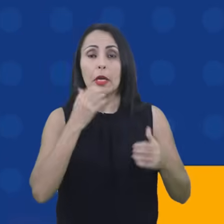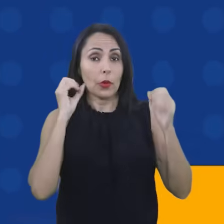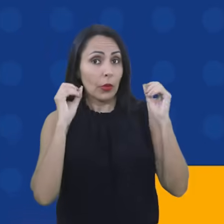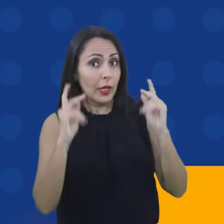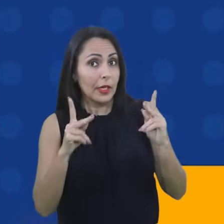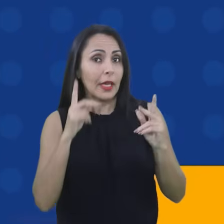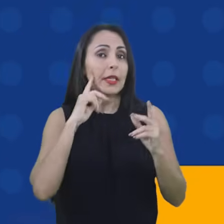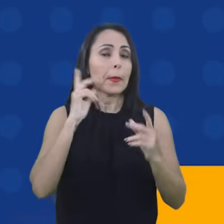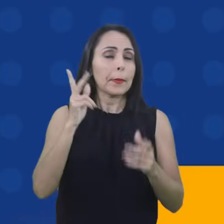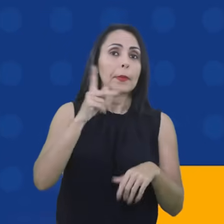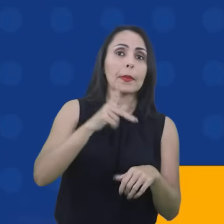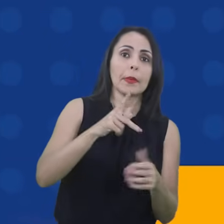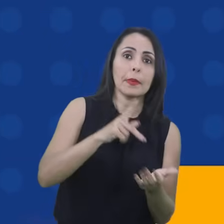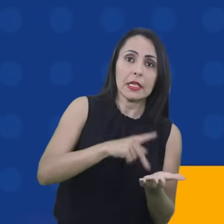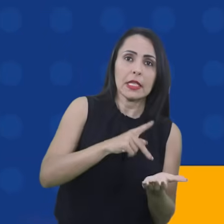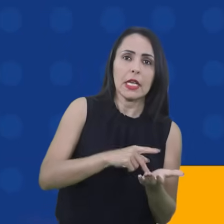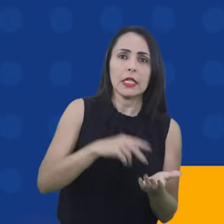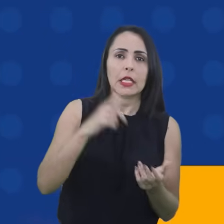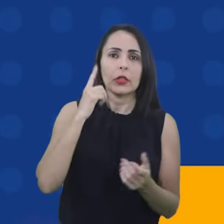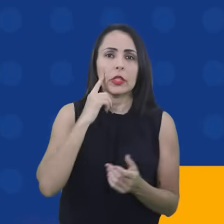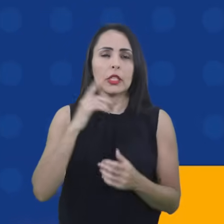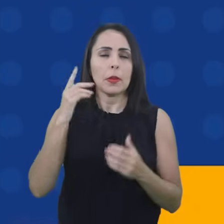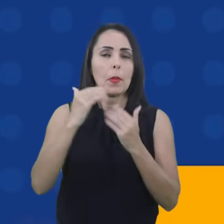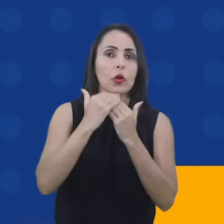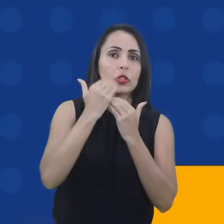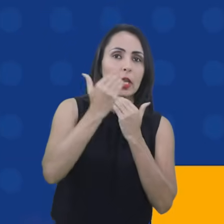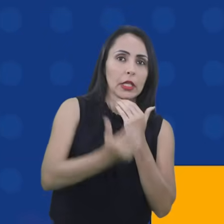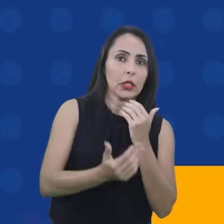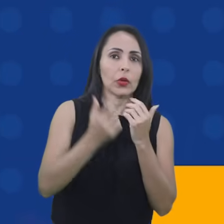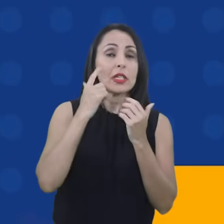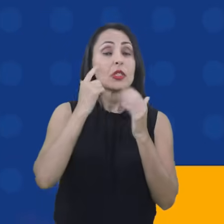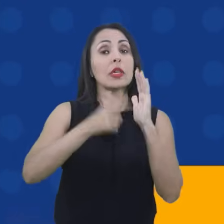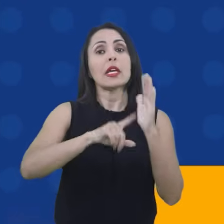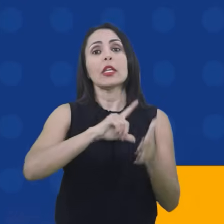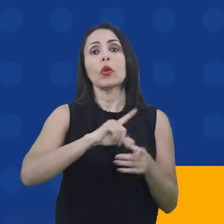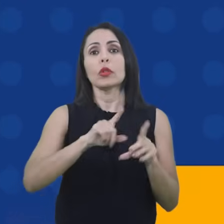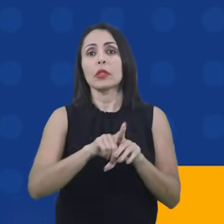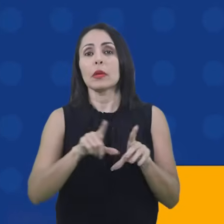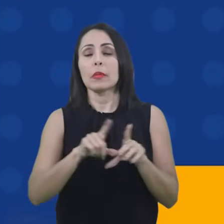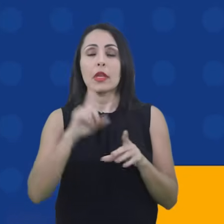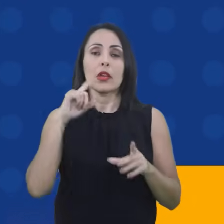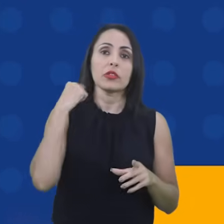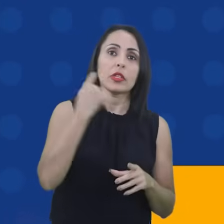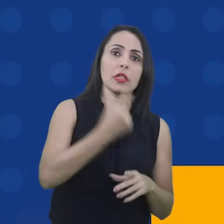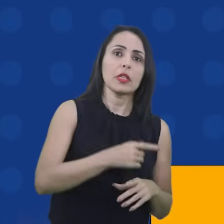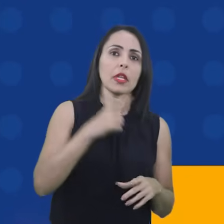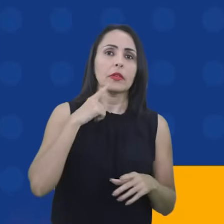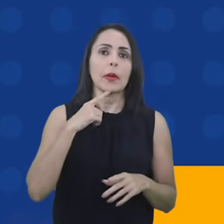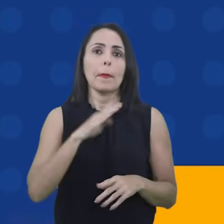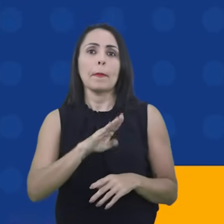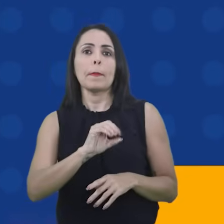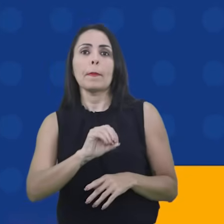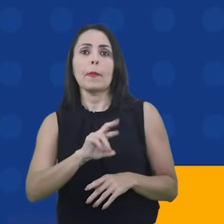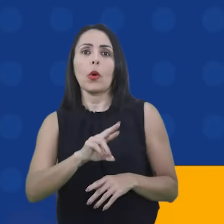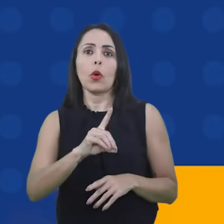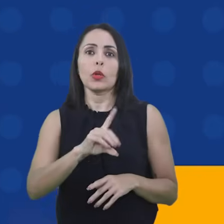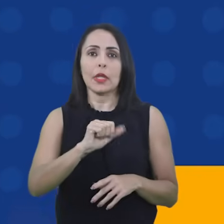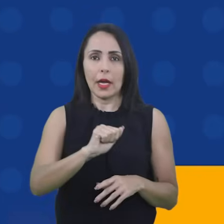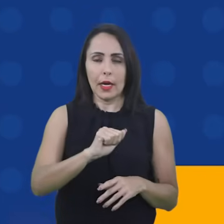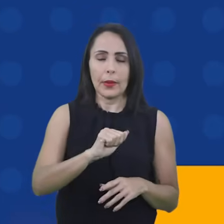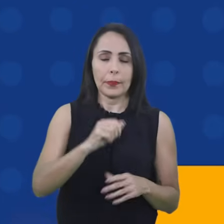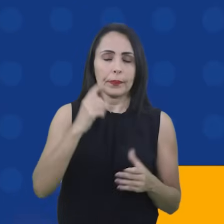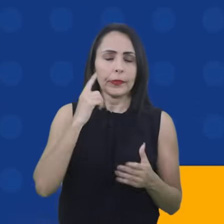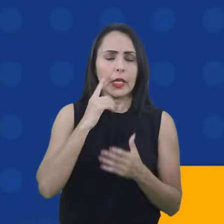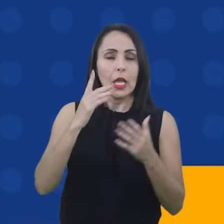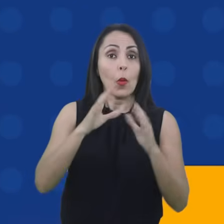elas vão estar presentes nos dentes posteriores, né? E nos dentes anteriores a gente vai ter o que chama de borda incisal, que é